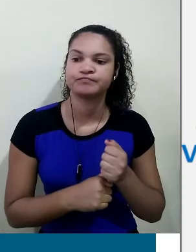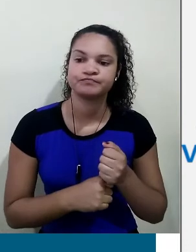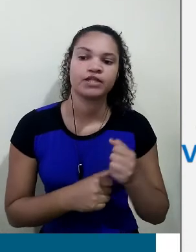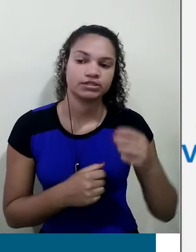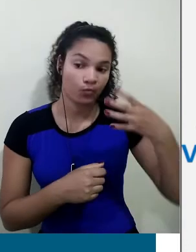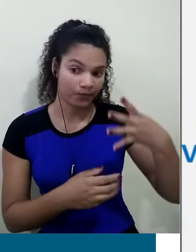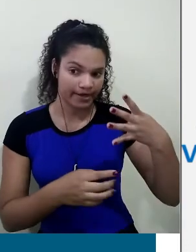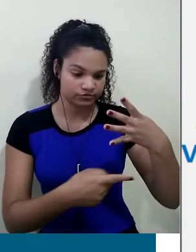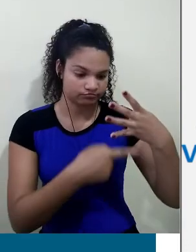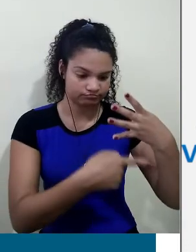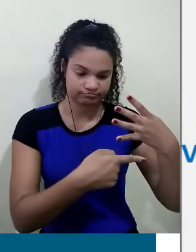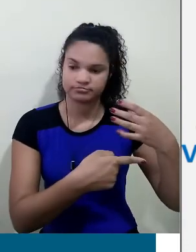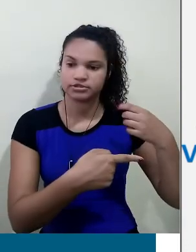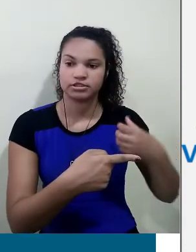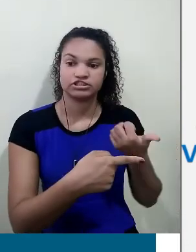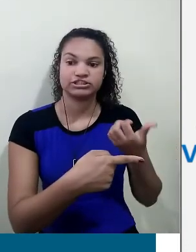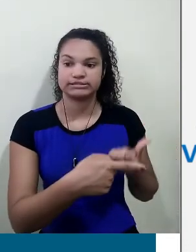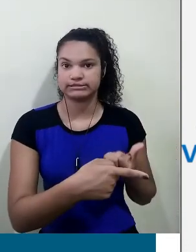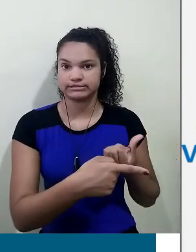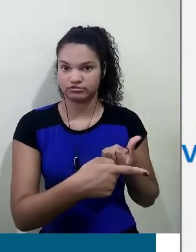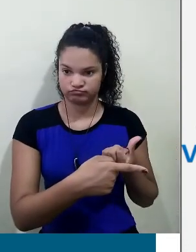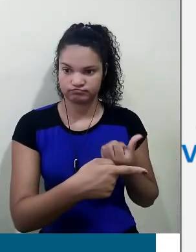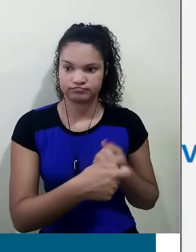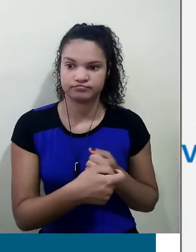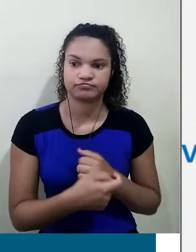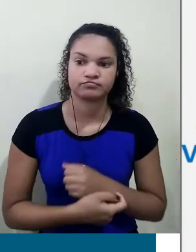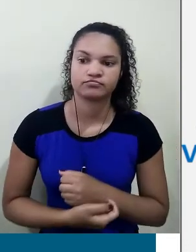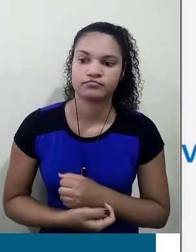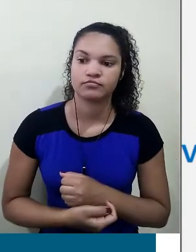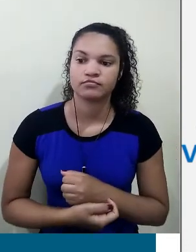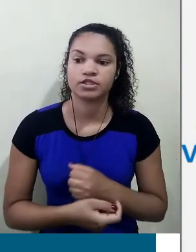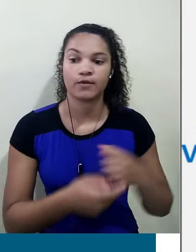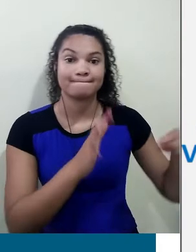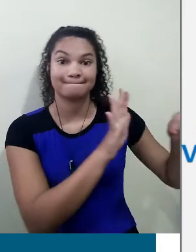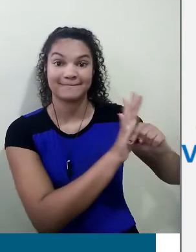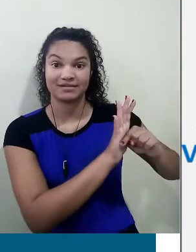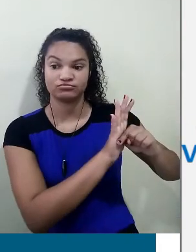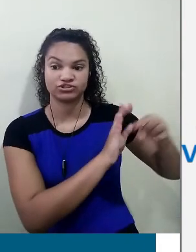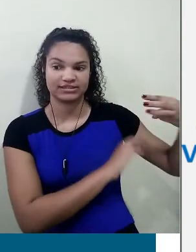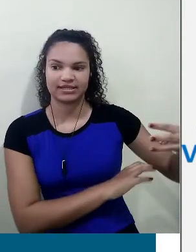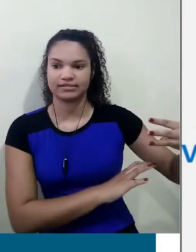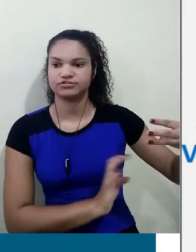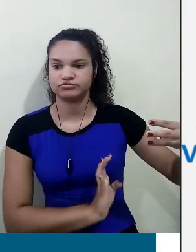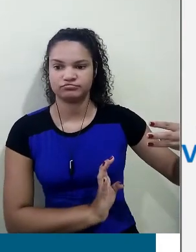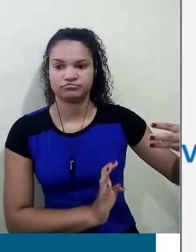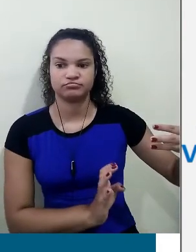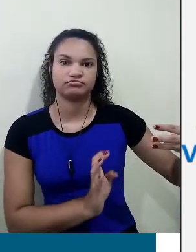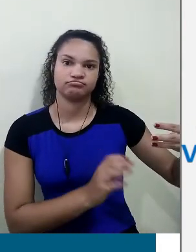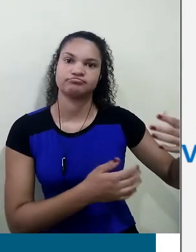uma intersecção, ou seja, são esses 3 casos sobre 16 possíveis. Para obter